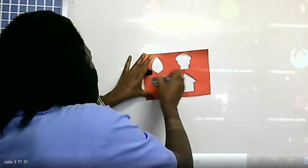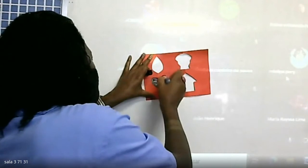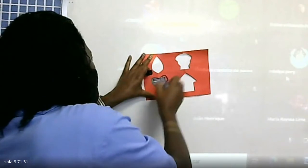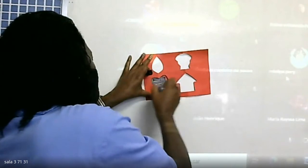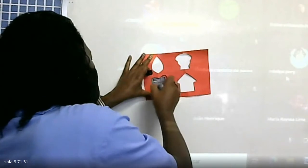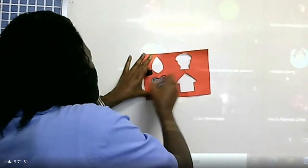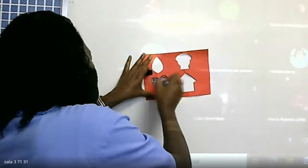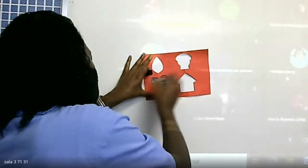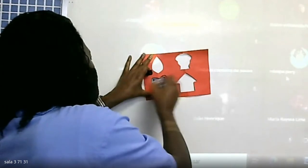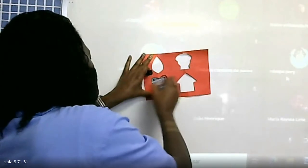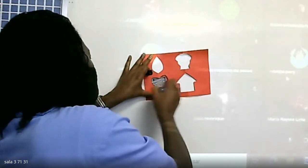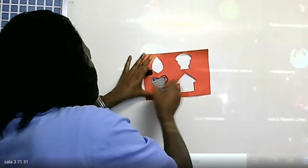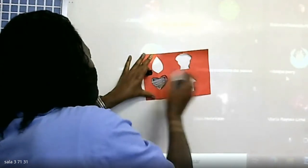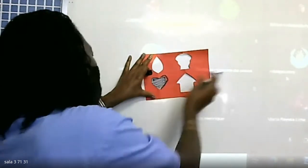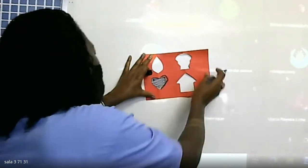dentro. Vou fazendo a pintura.